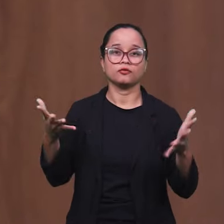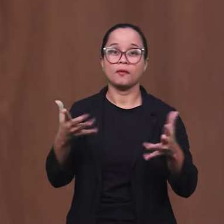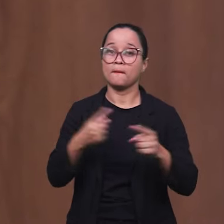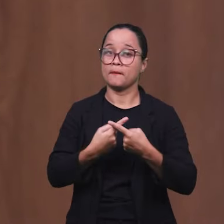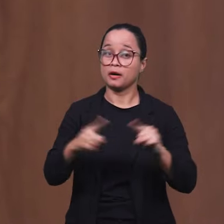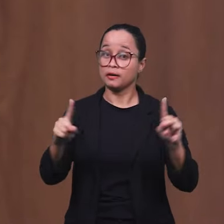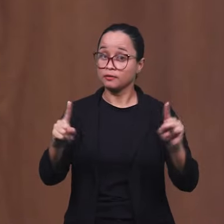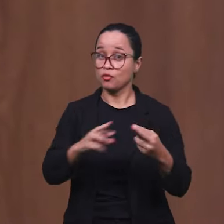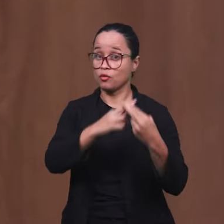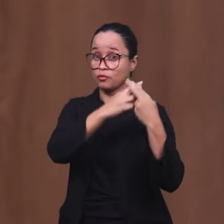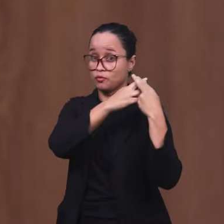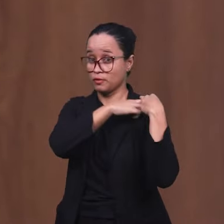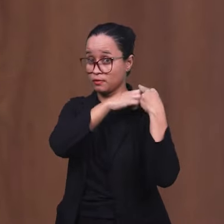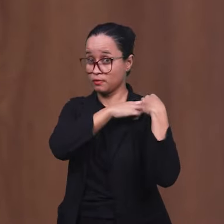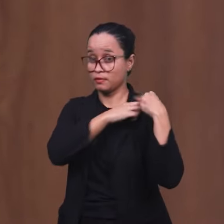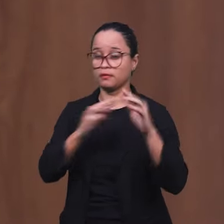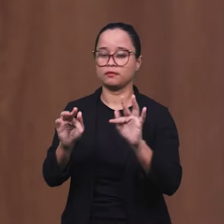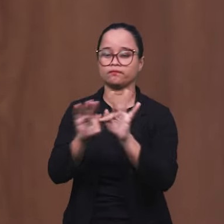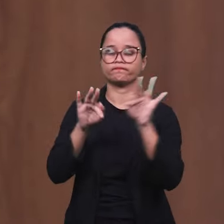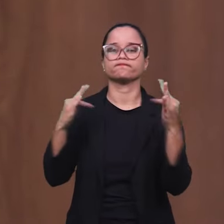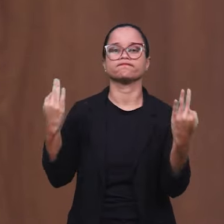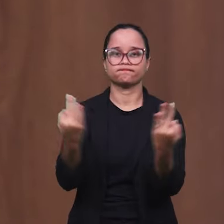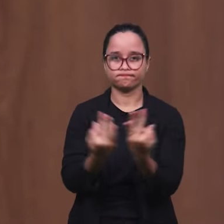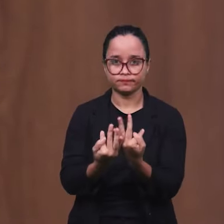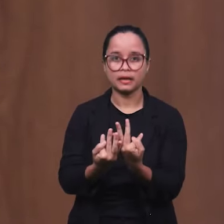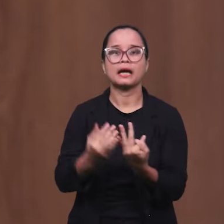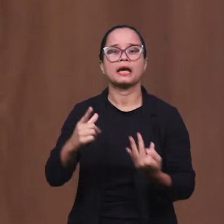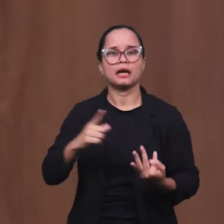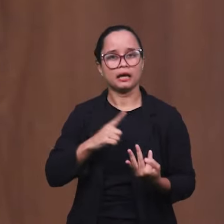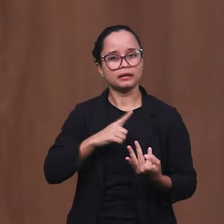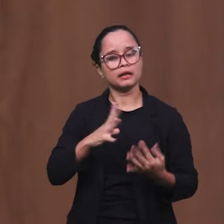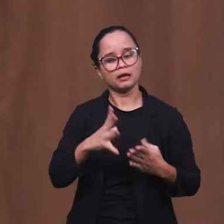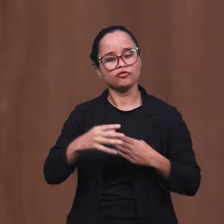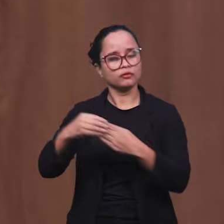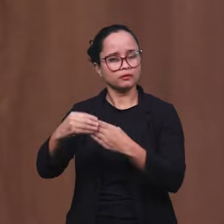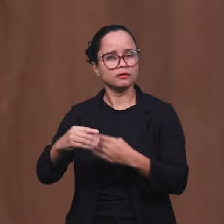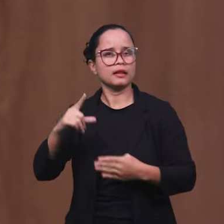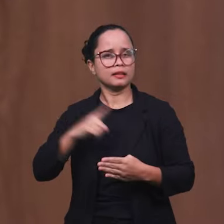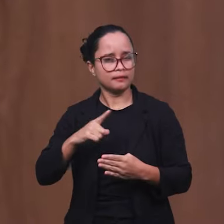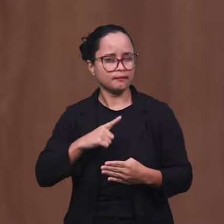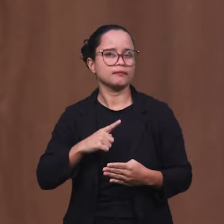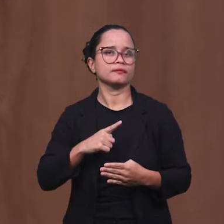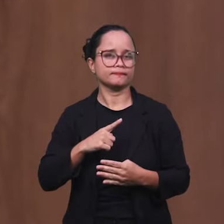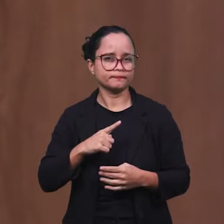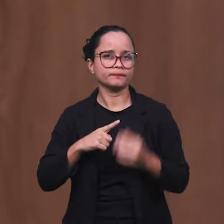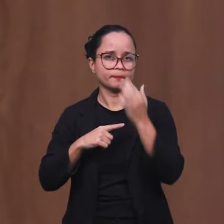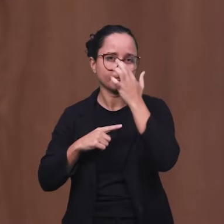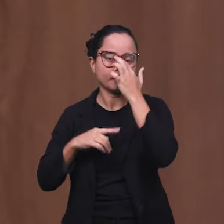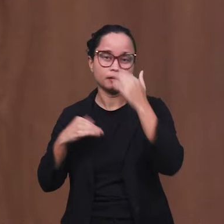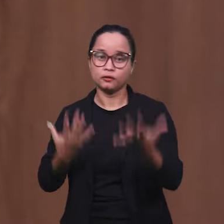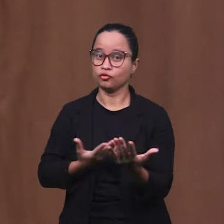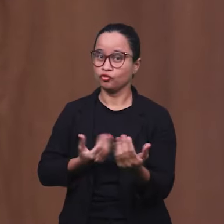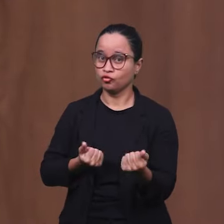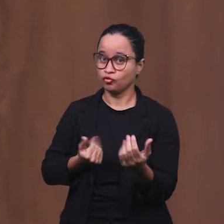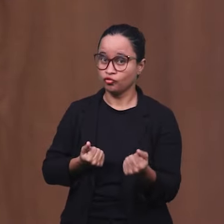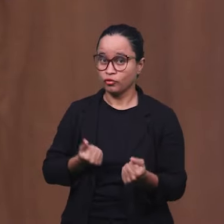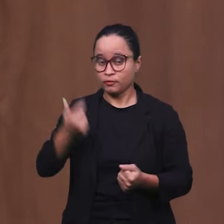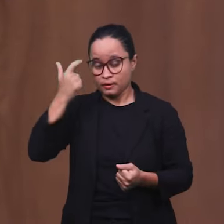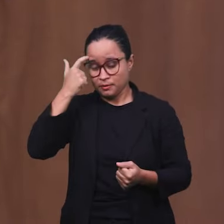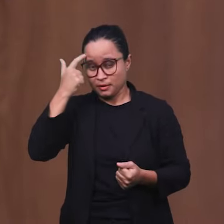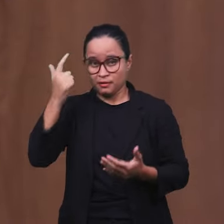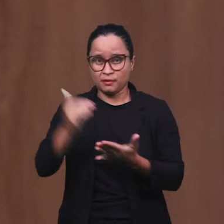né? Mas o chefe de família, ele é responsável pela família, ele tem uma direção. Enquanto